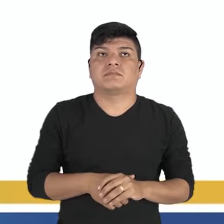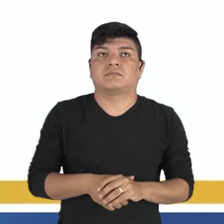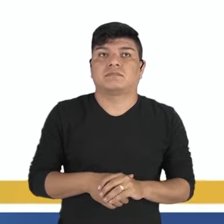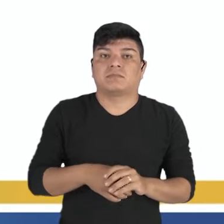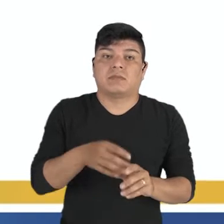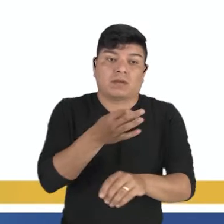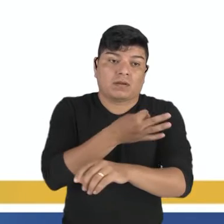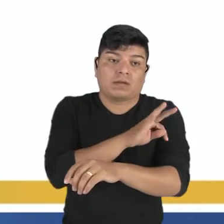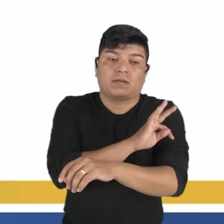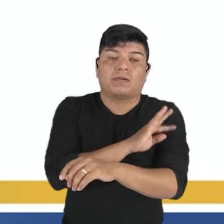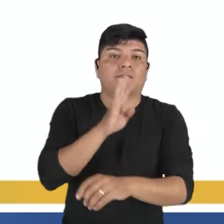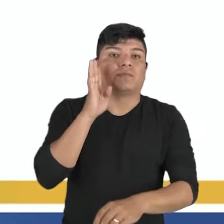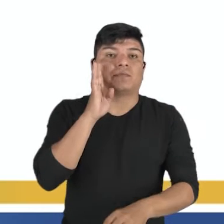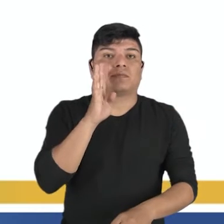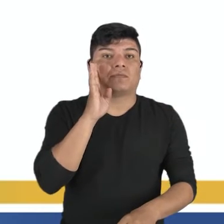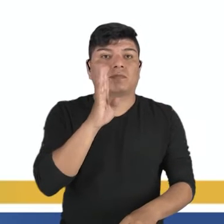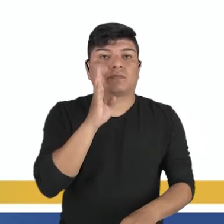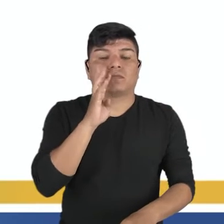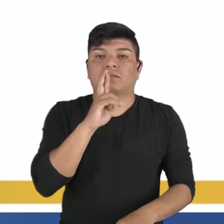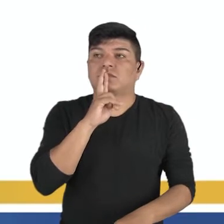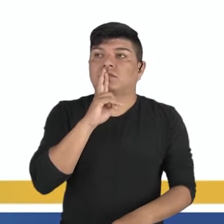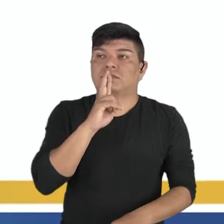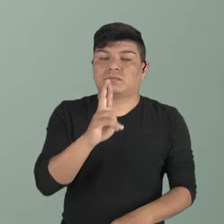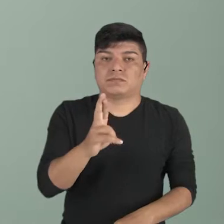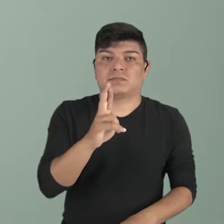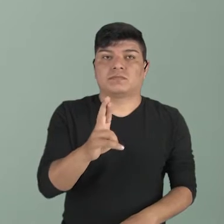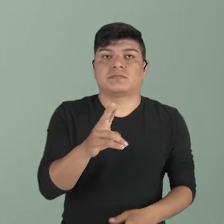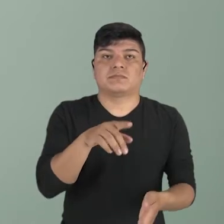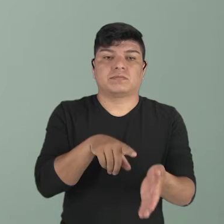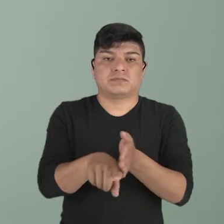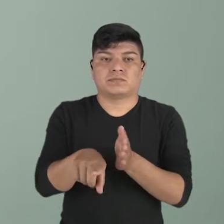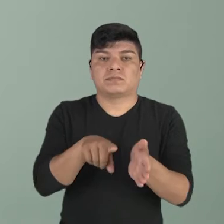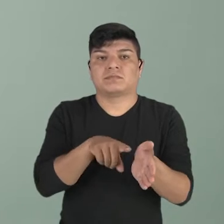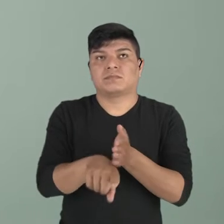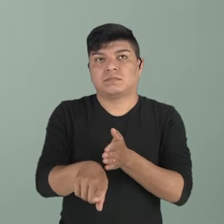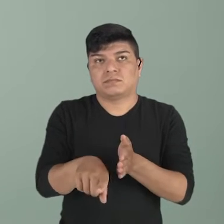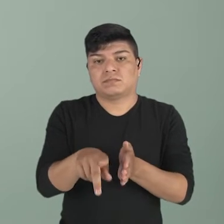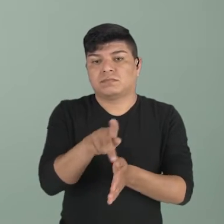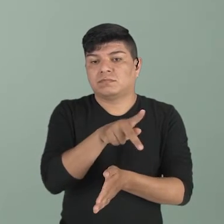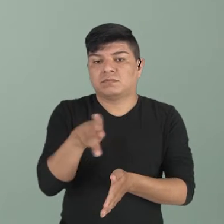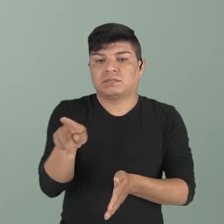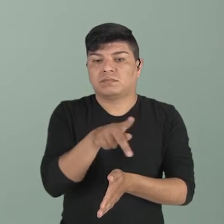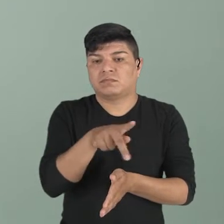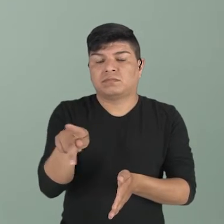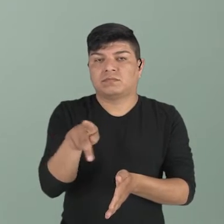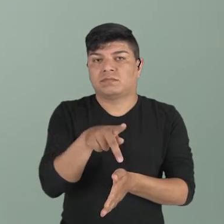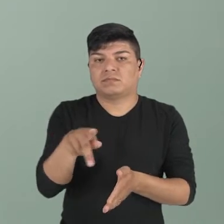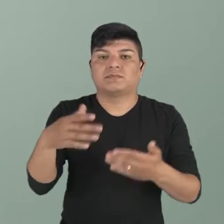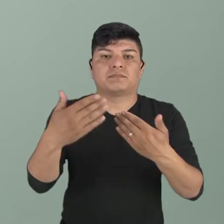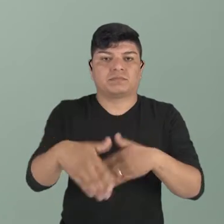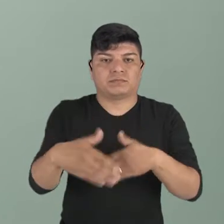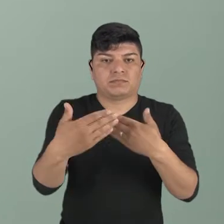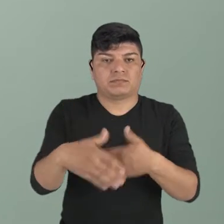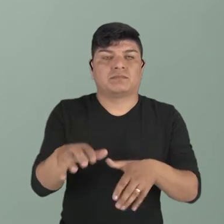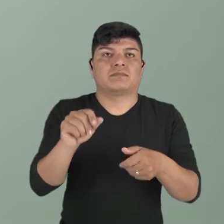aquela técnica assim legal quando para você responder aquelas perguntas que a professora passa em